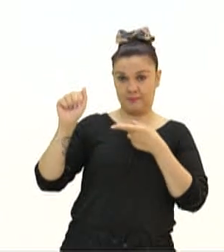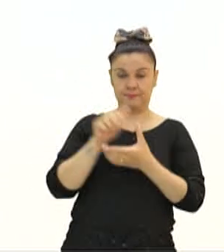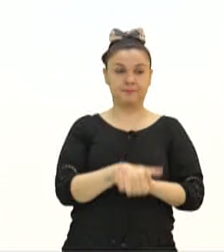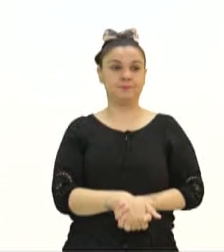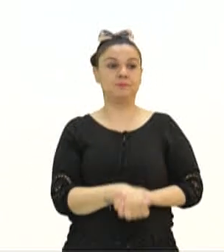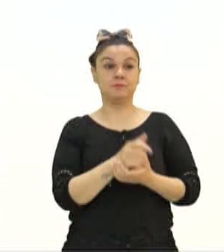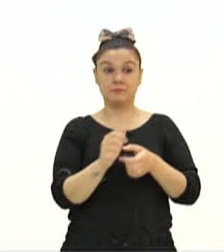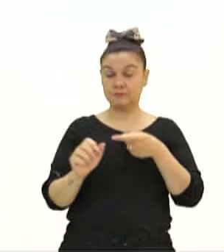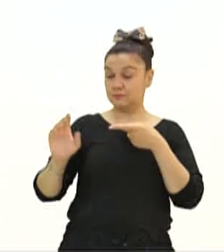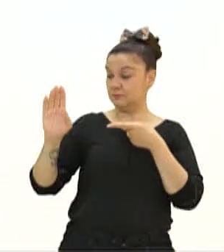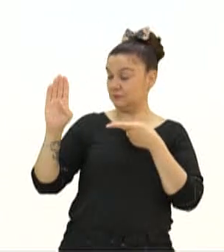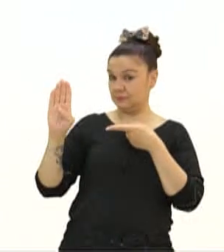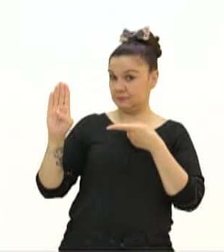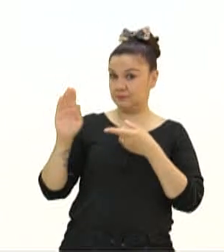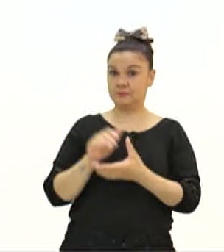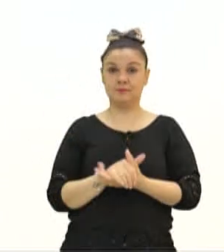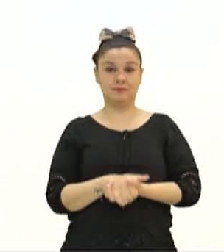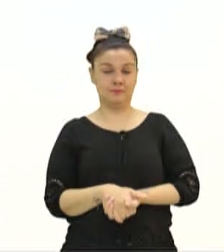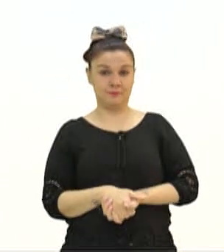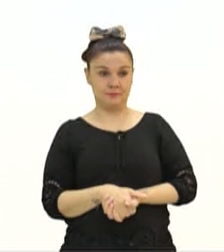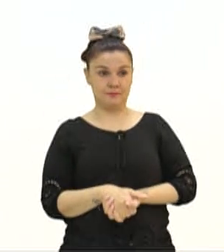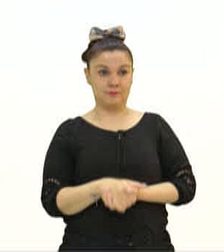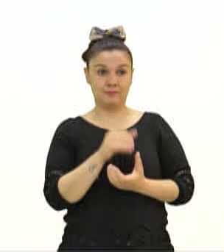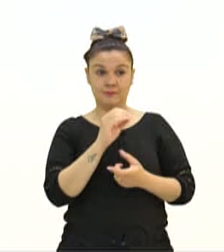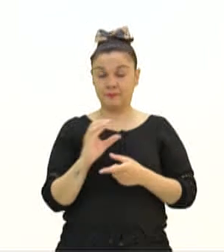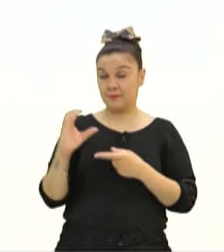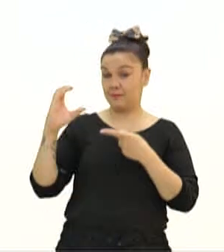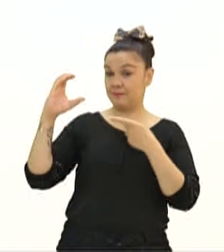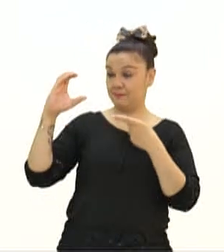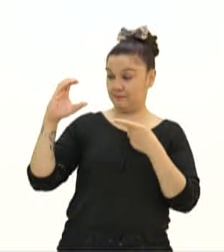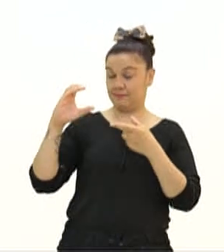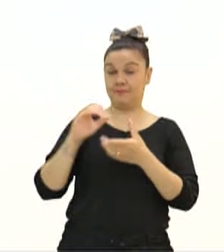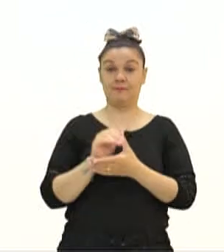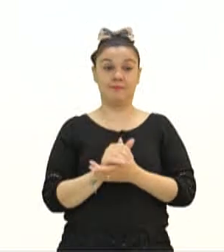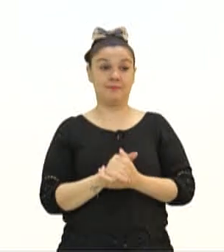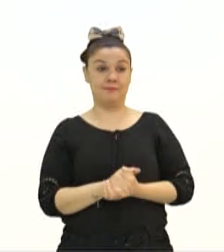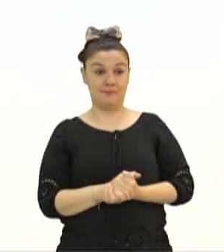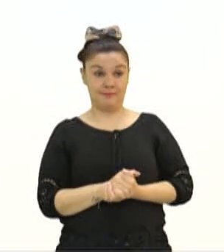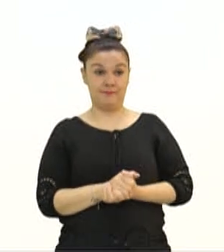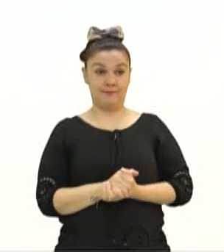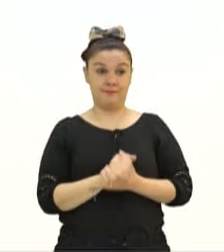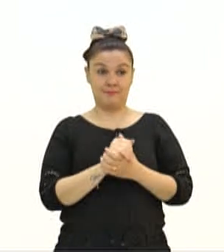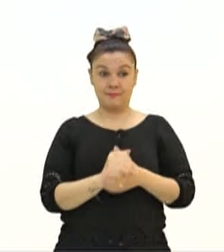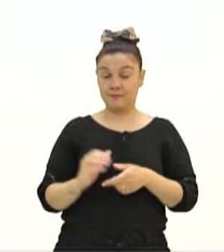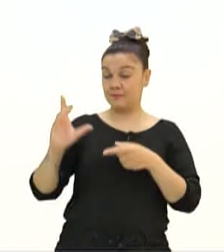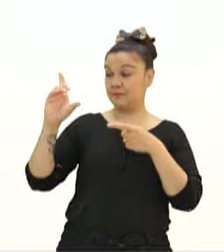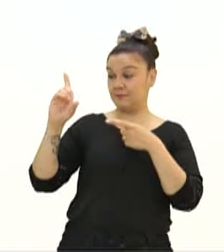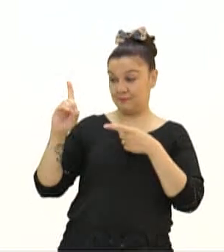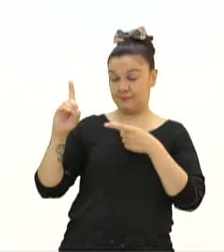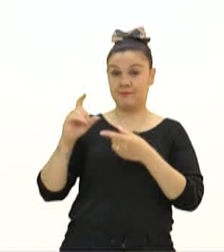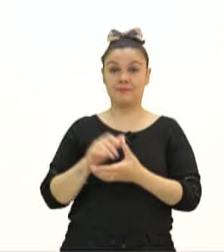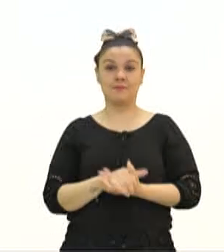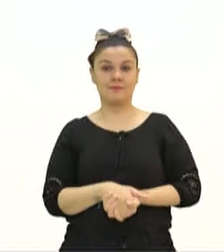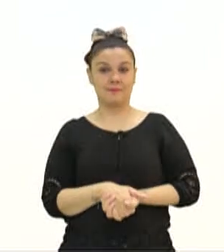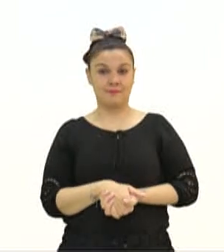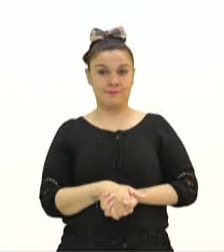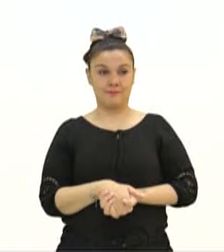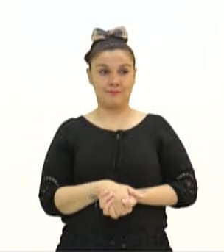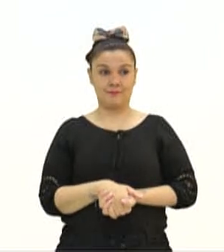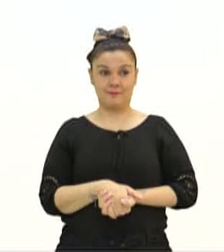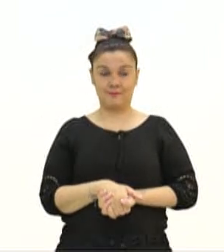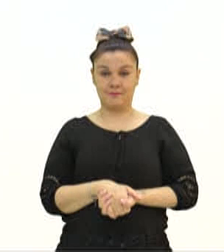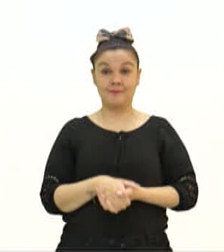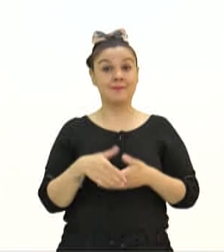da evolução, letra B, teoria da abiogênese. Letra C, teoria da biogênese, e letra D, teoria da